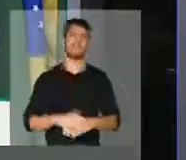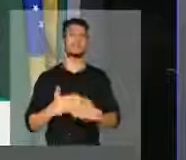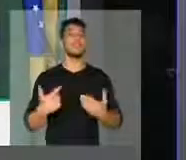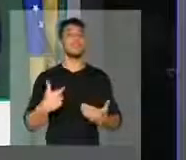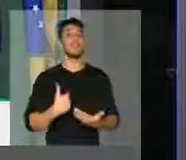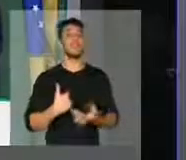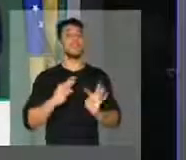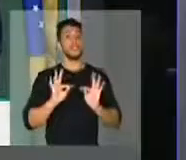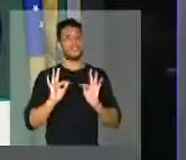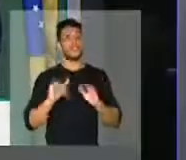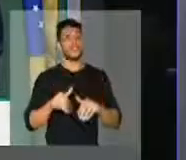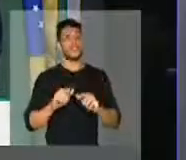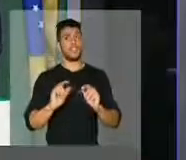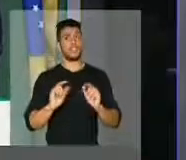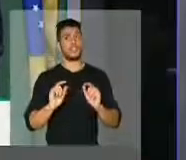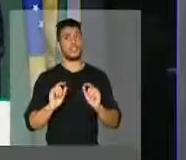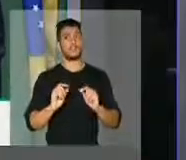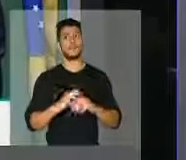agora, presidente.